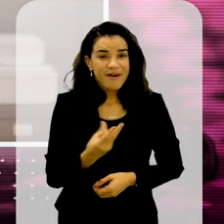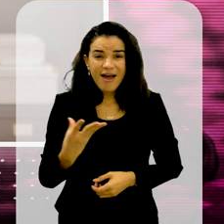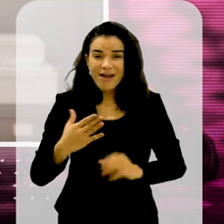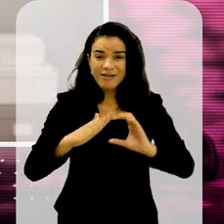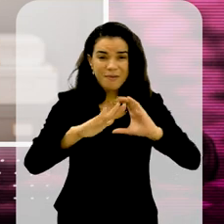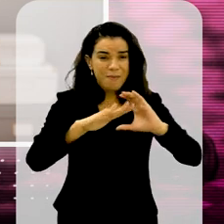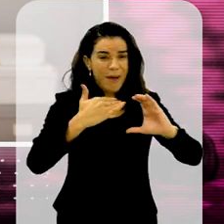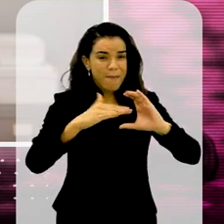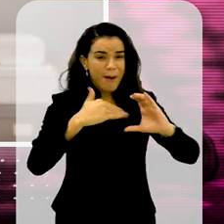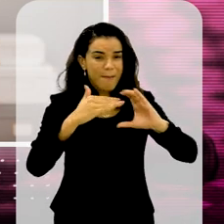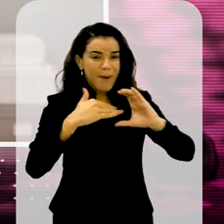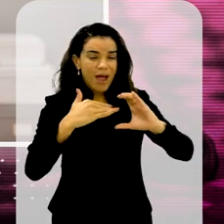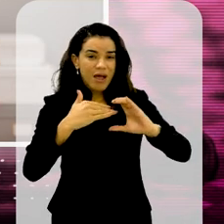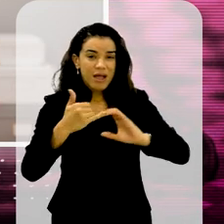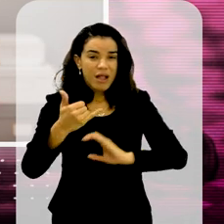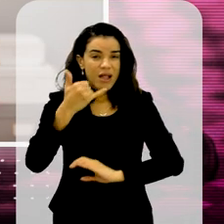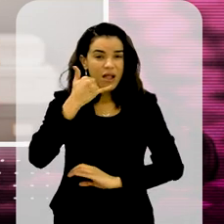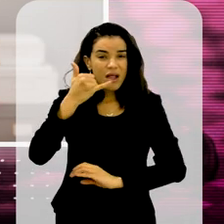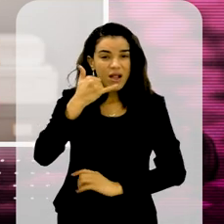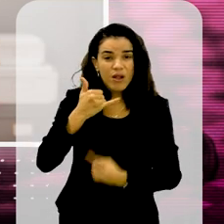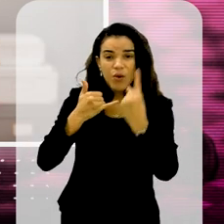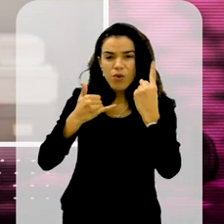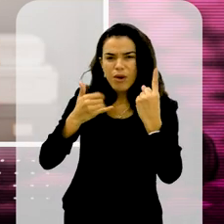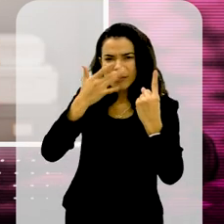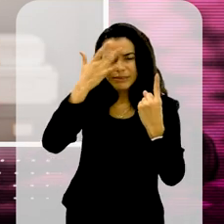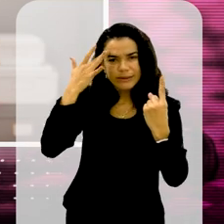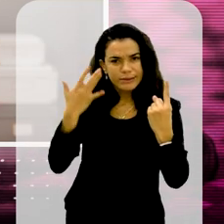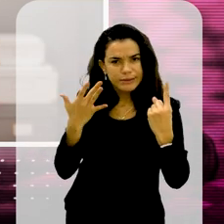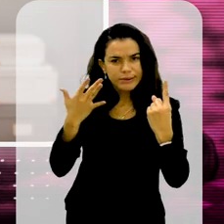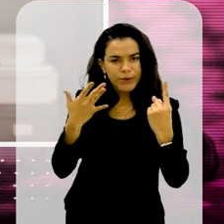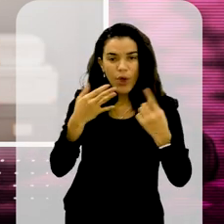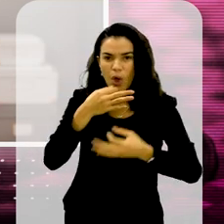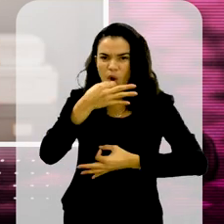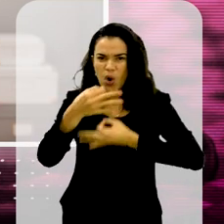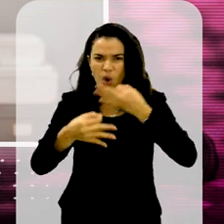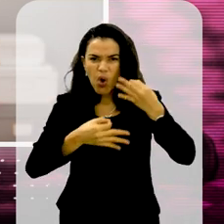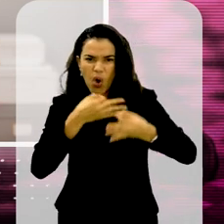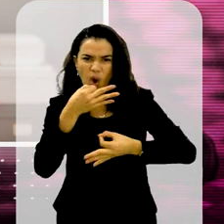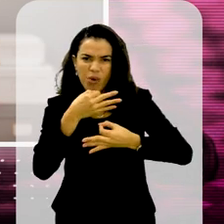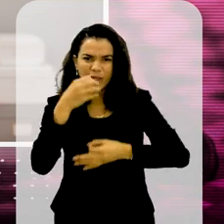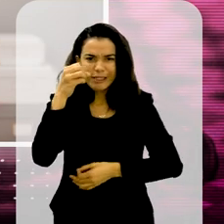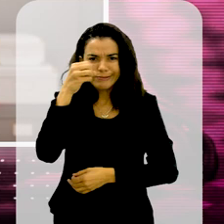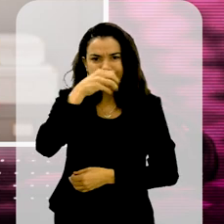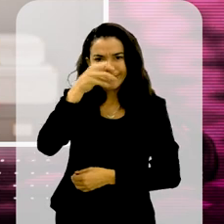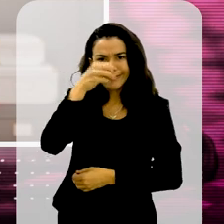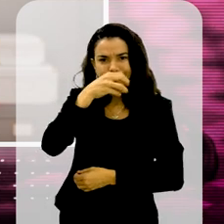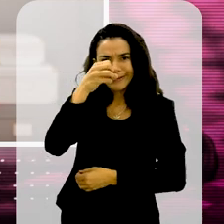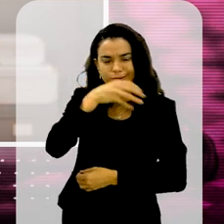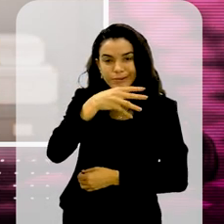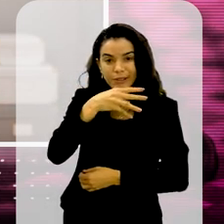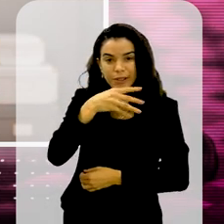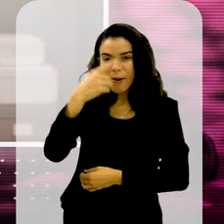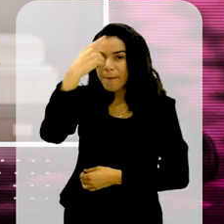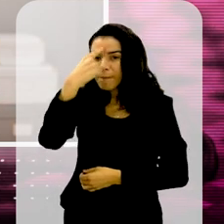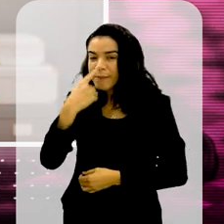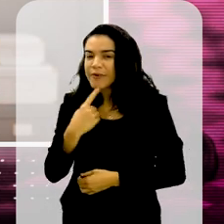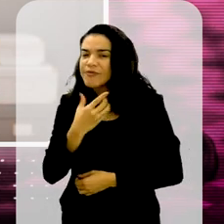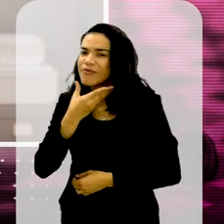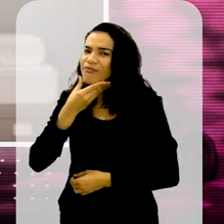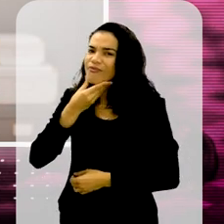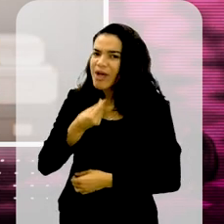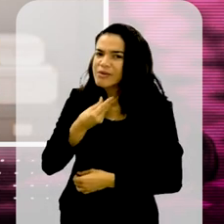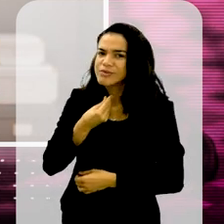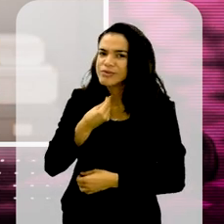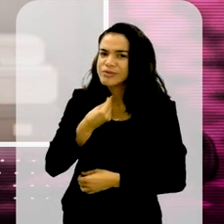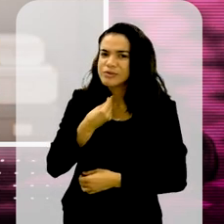Centenas de mensagens ou ligações de uma mesma pessoa. Comentários invasivos em redes sociais. Perfis